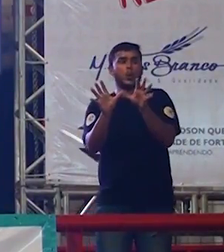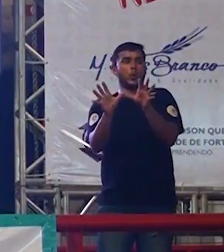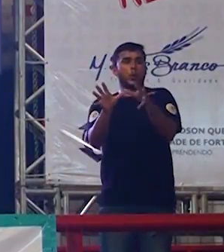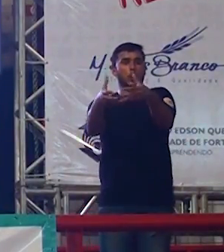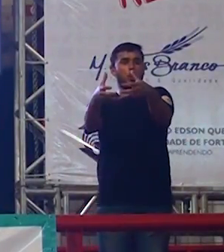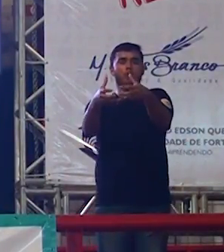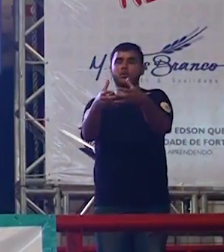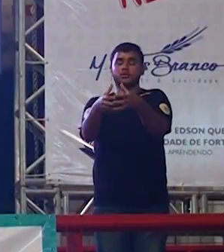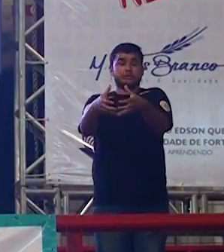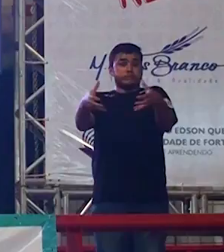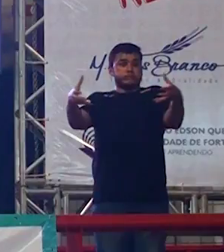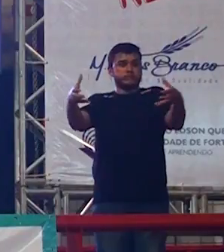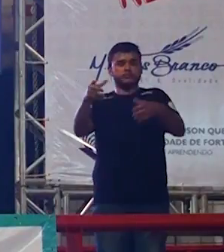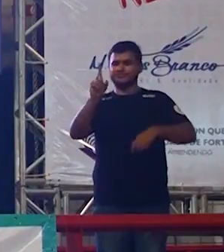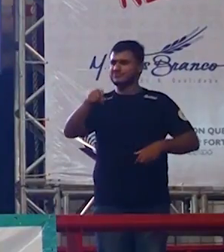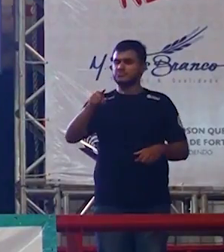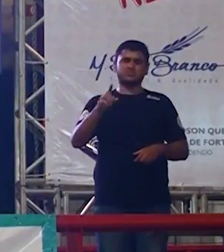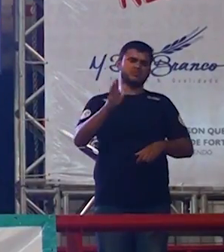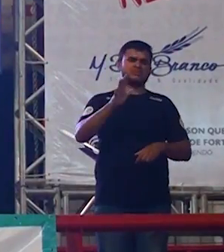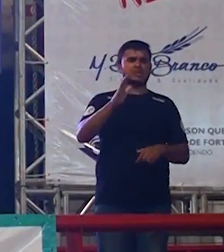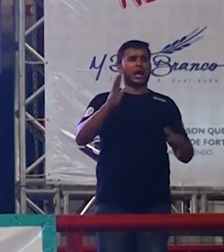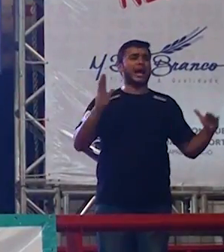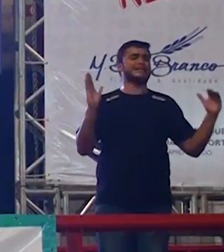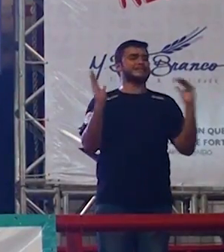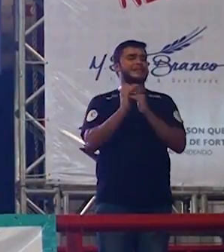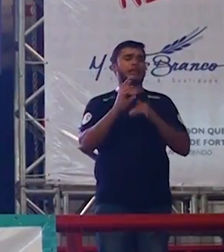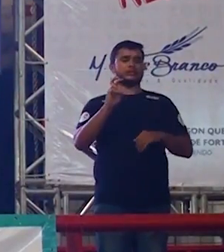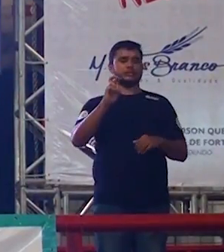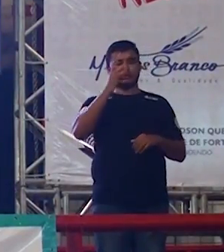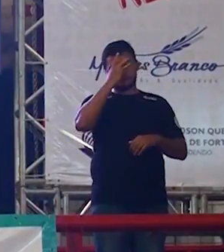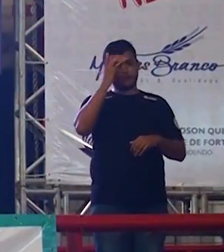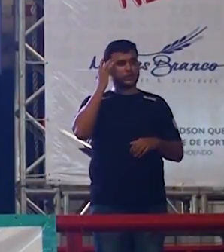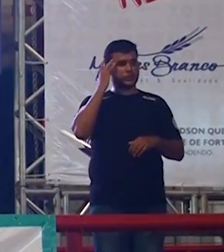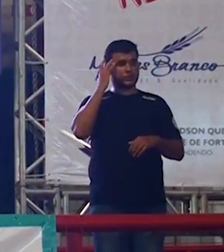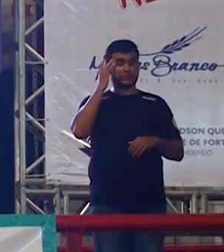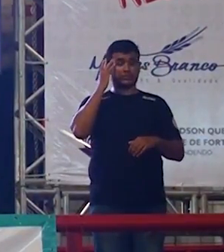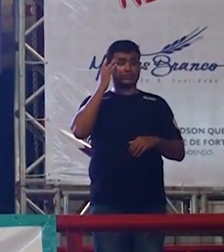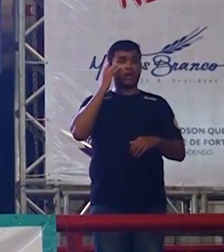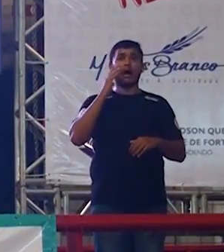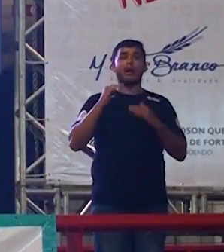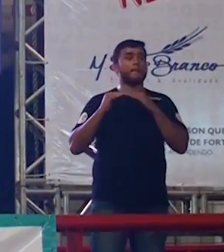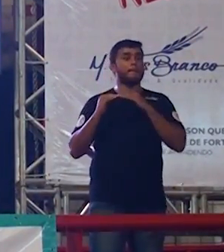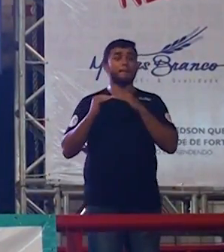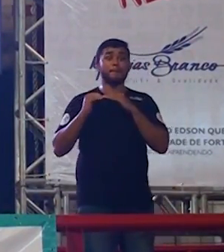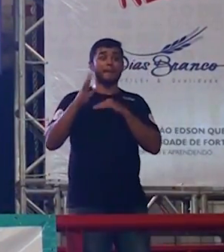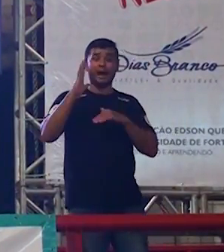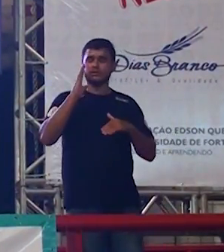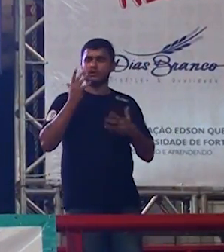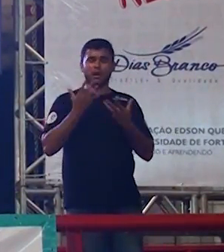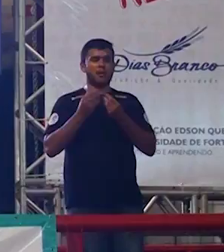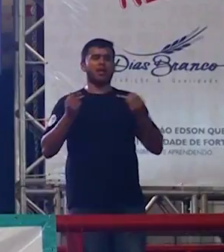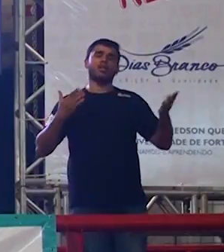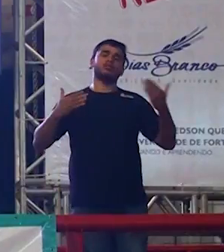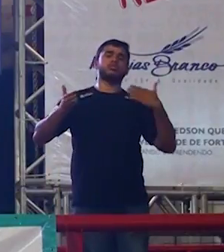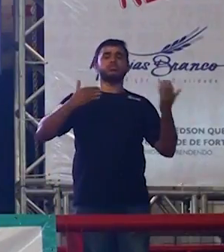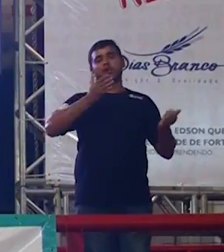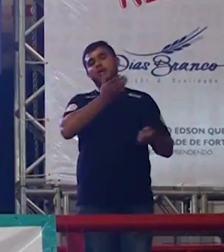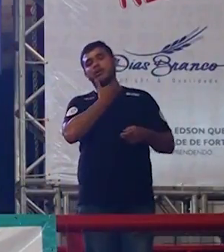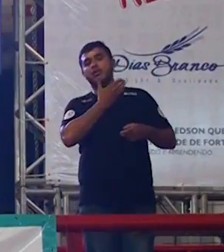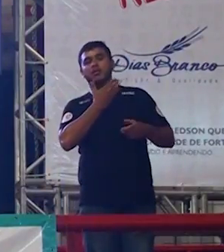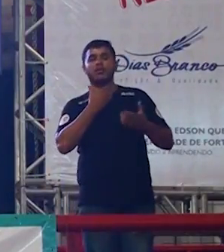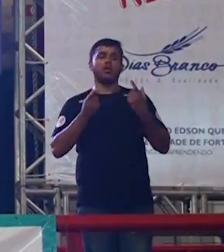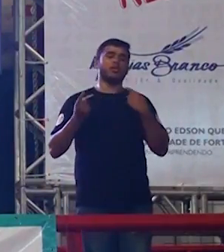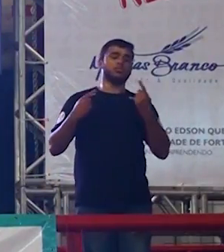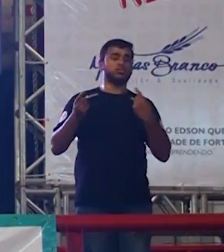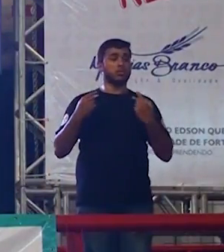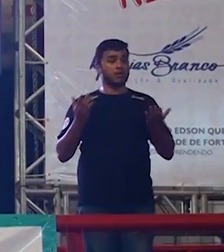grandes. No máximo 5 pessoas. No máximo, porque senão vai ser só conversa. Tem